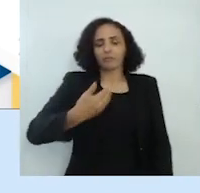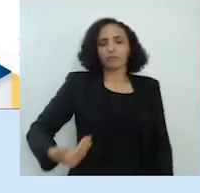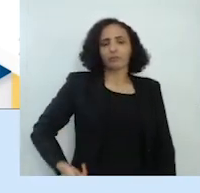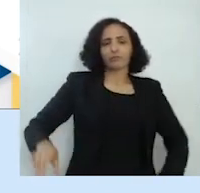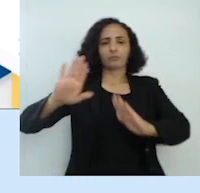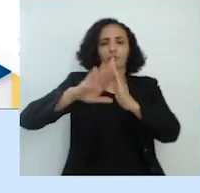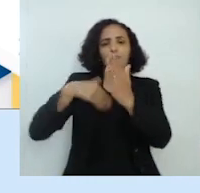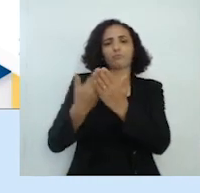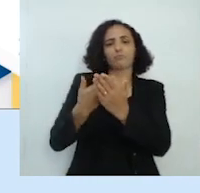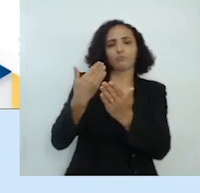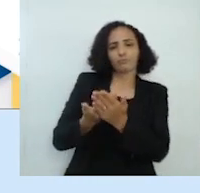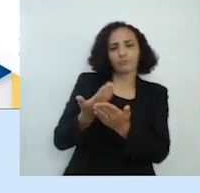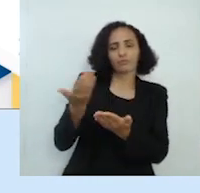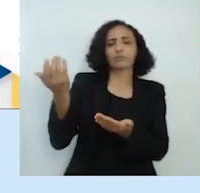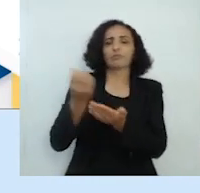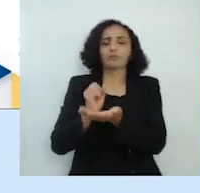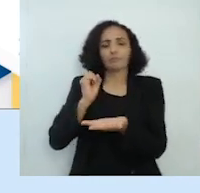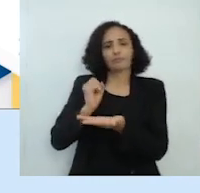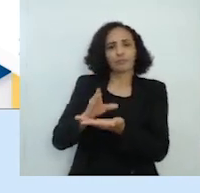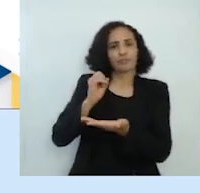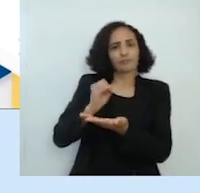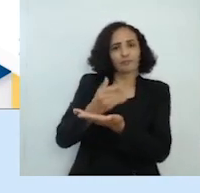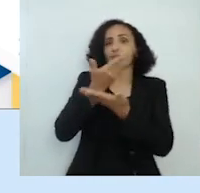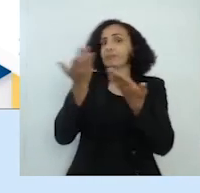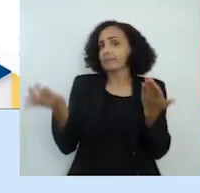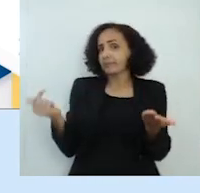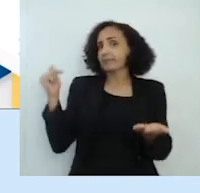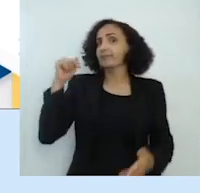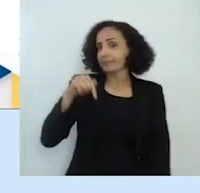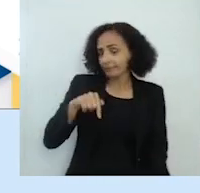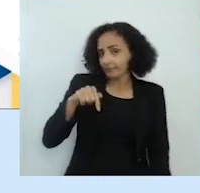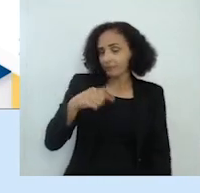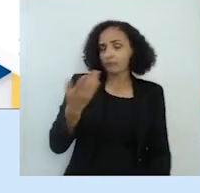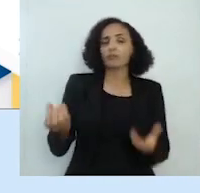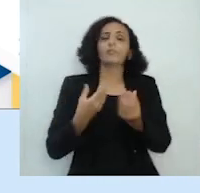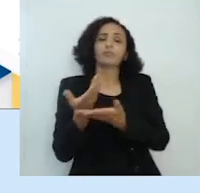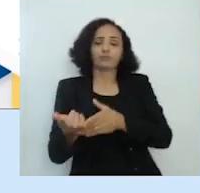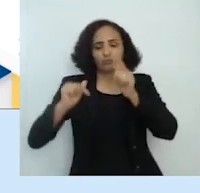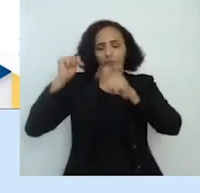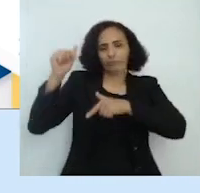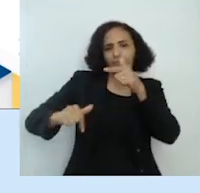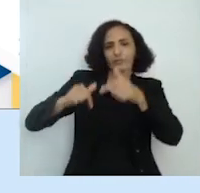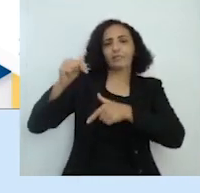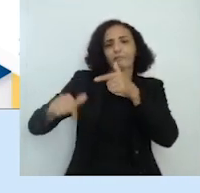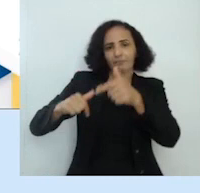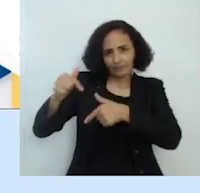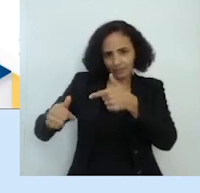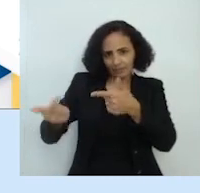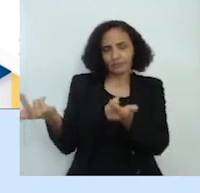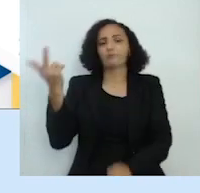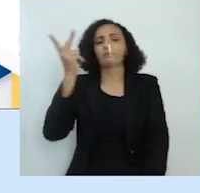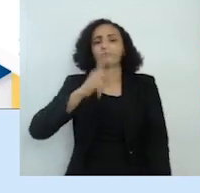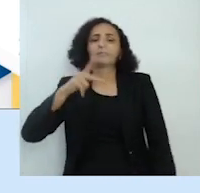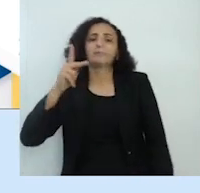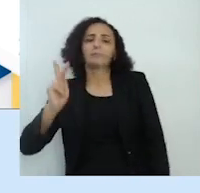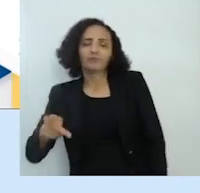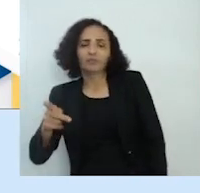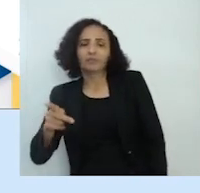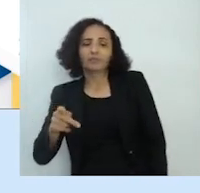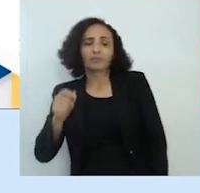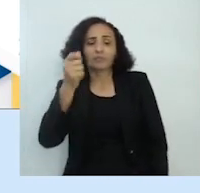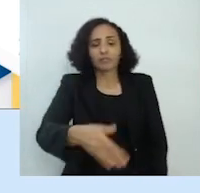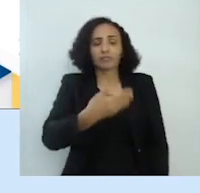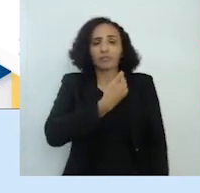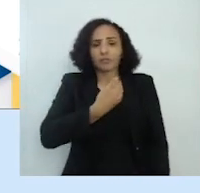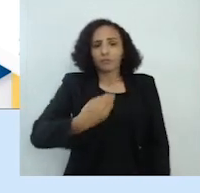e também para gravar aqui. Então, eu estou vendendo a minha mão de obra, que eu sou trabalhador, o empregador é o